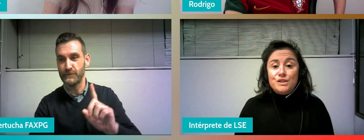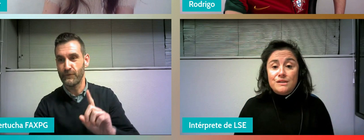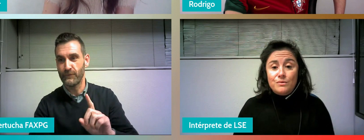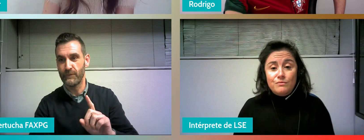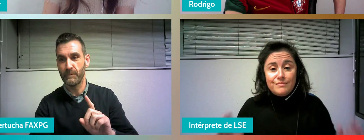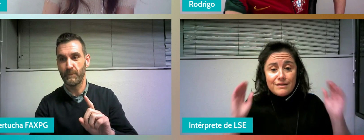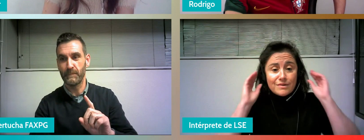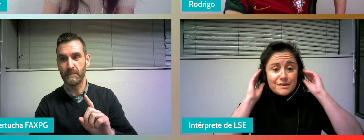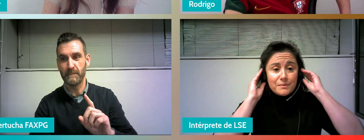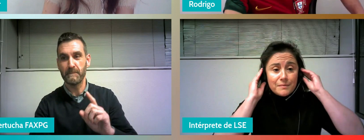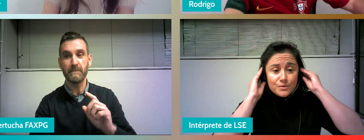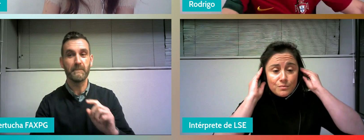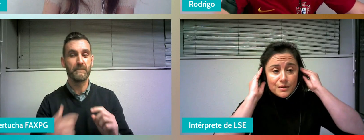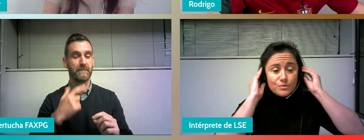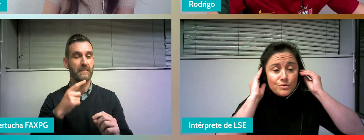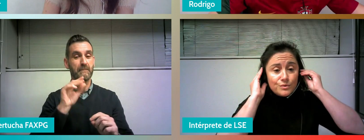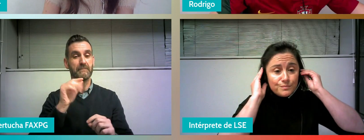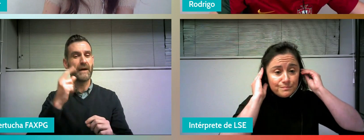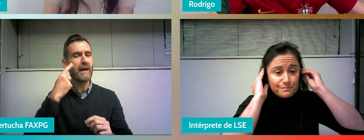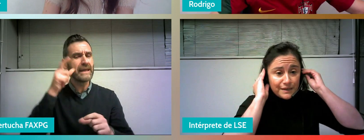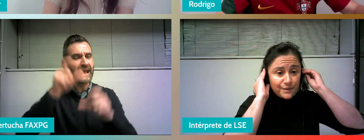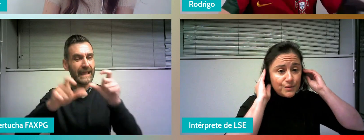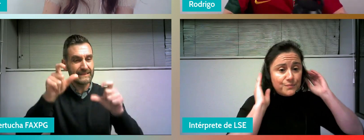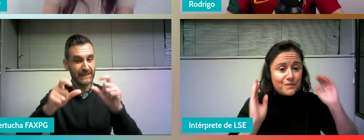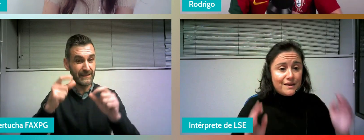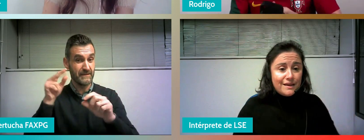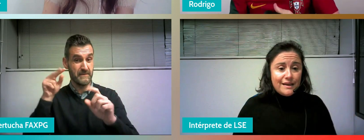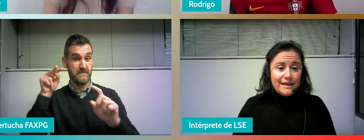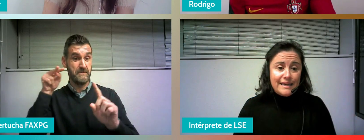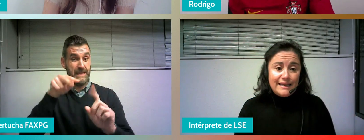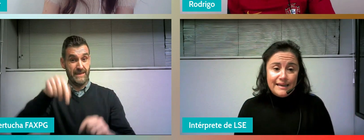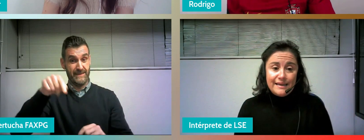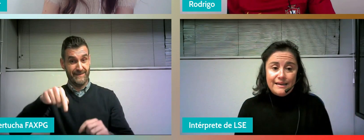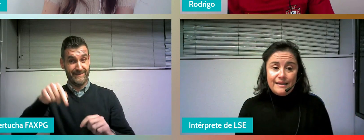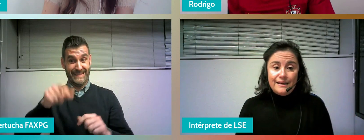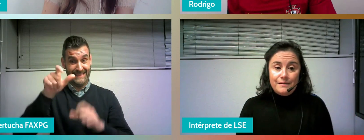non sei se vou en atrevemento meu ou non, pero